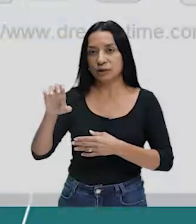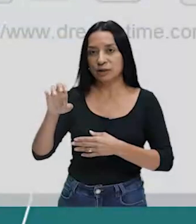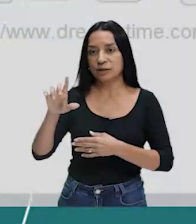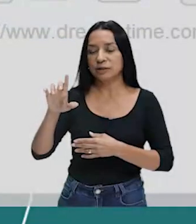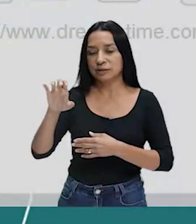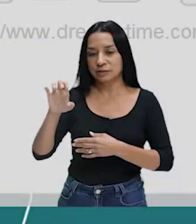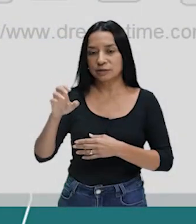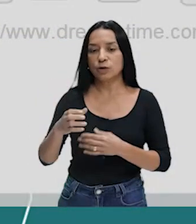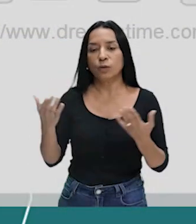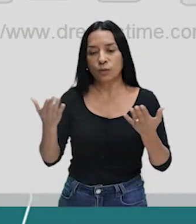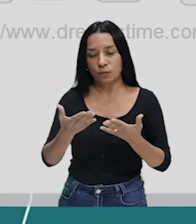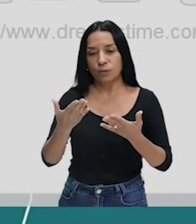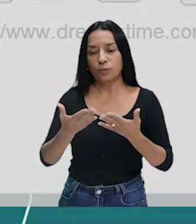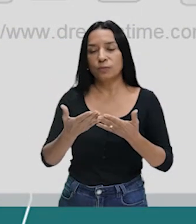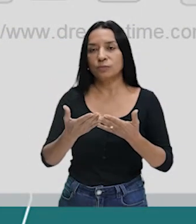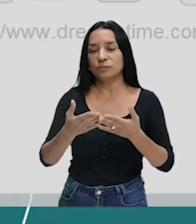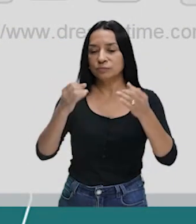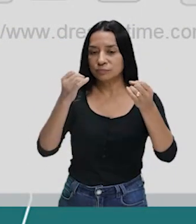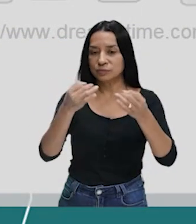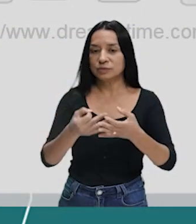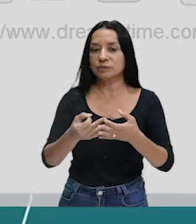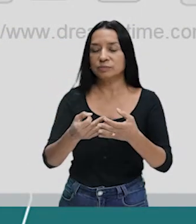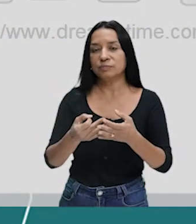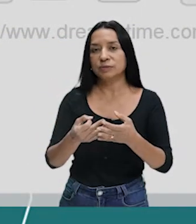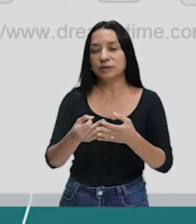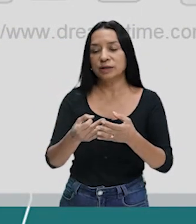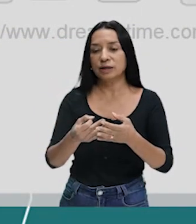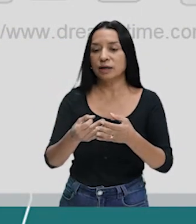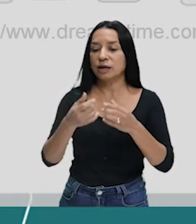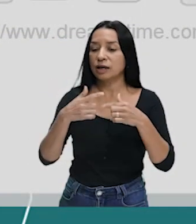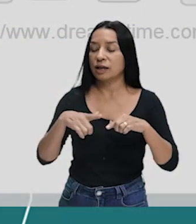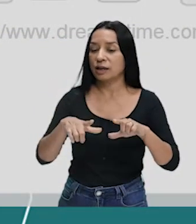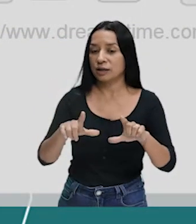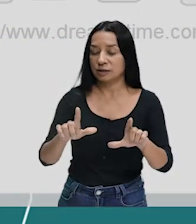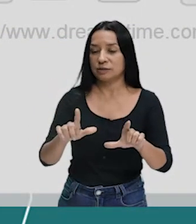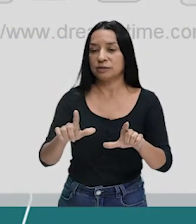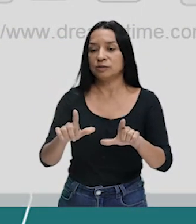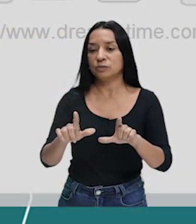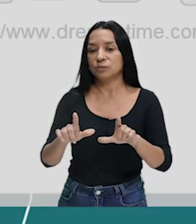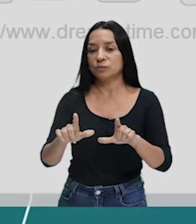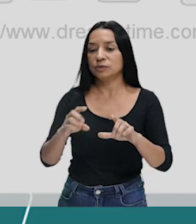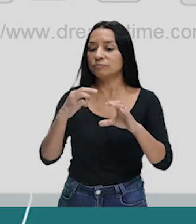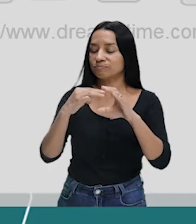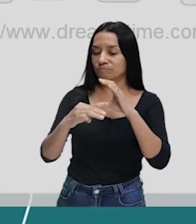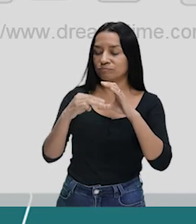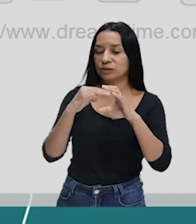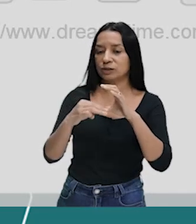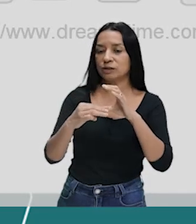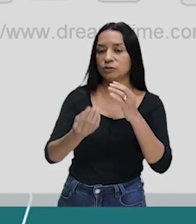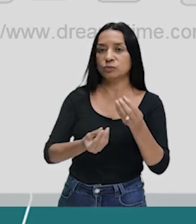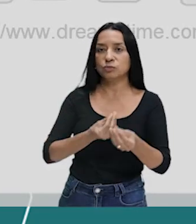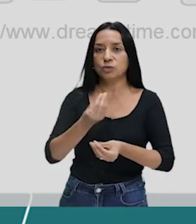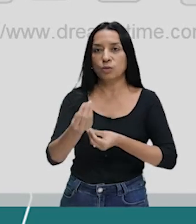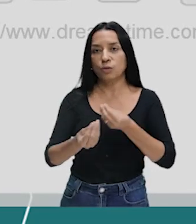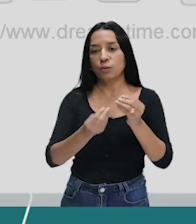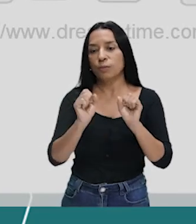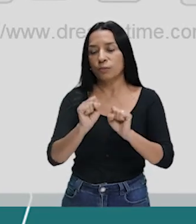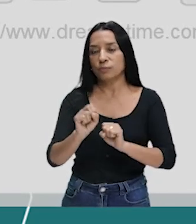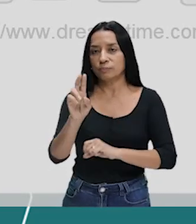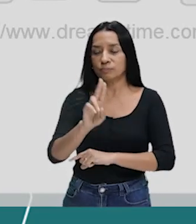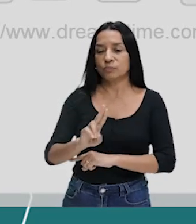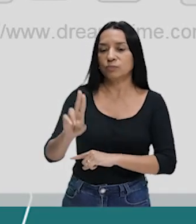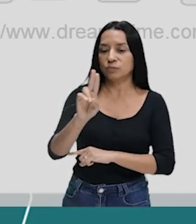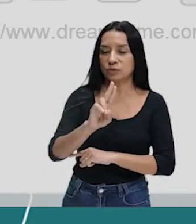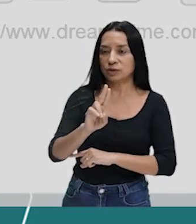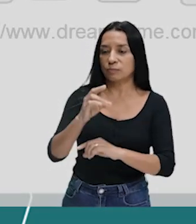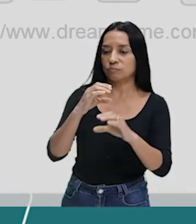de texting language, a linguagem ou a língua das mensagens, a forma que nós podemos utilizar